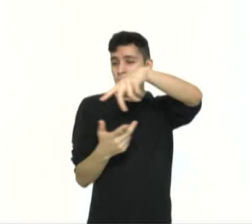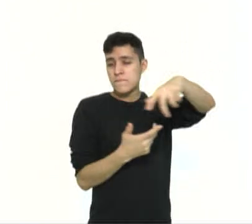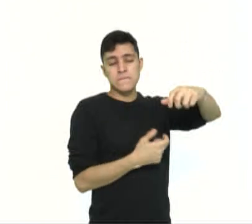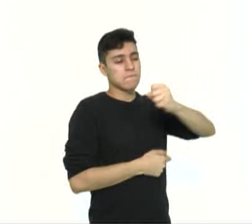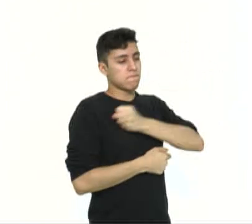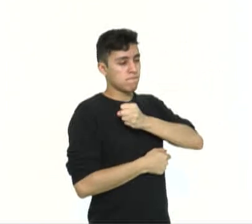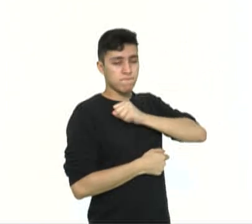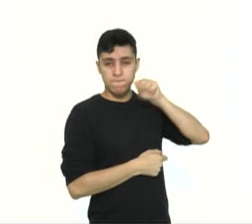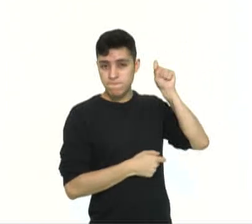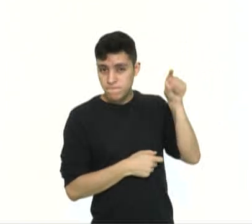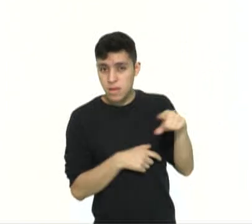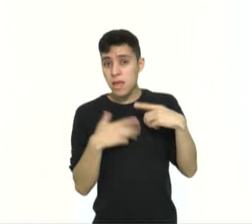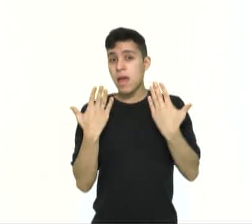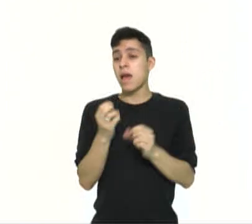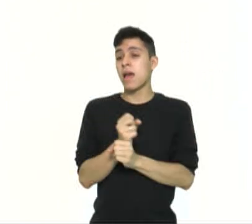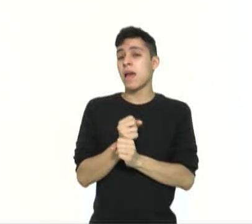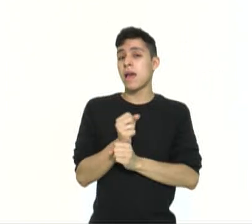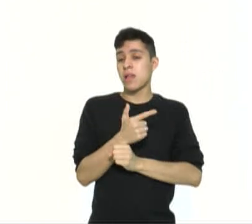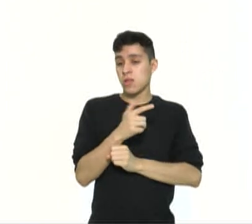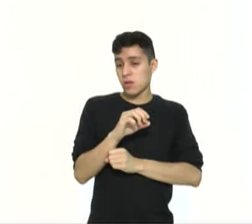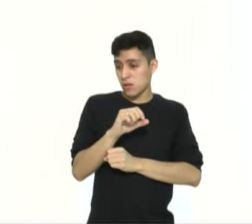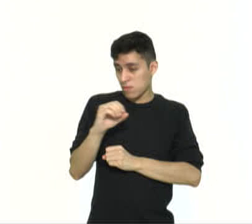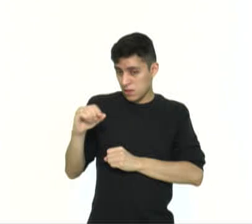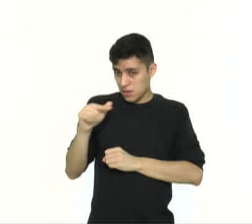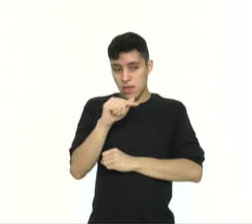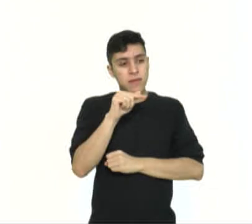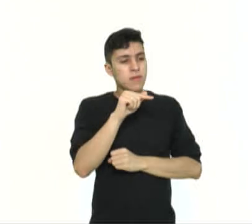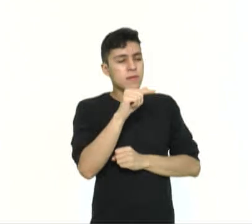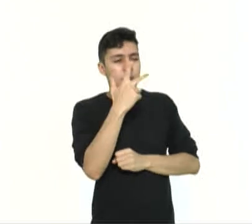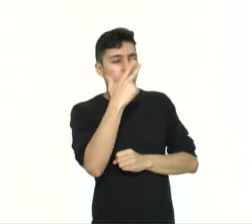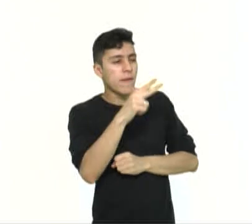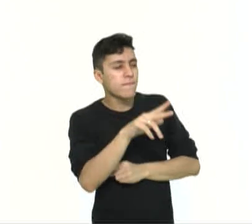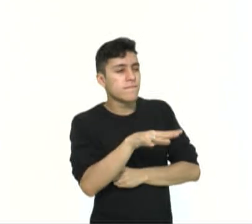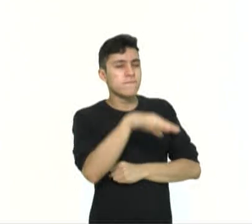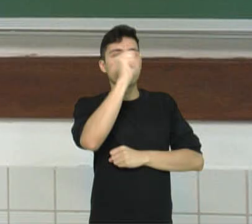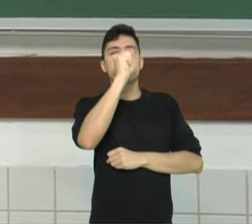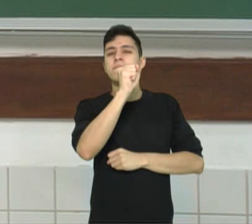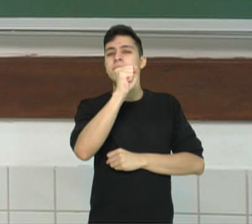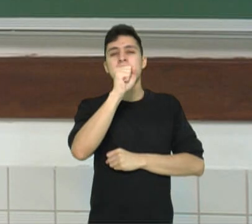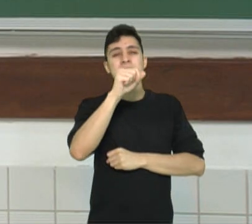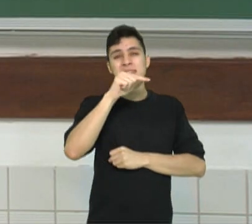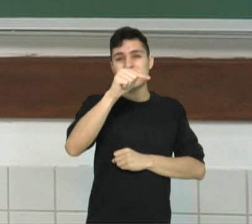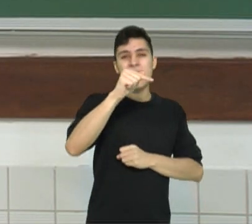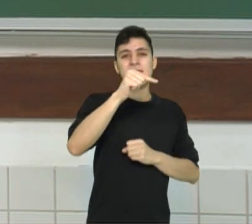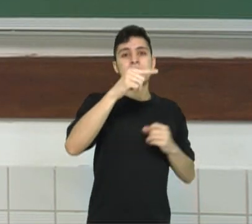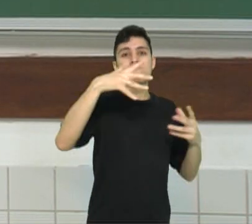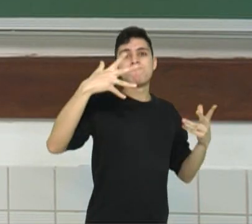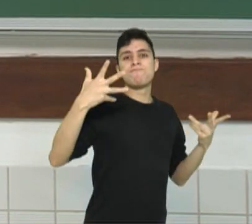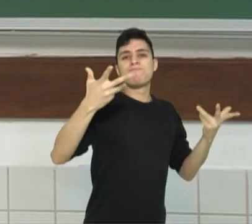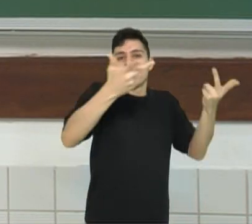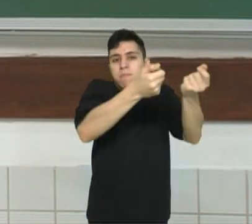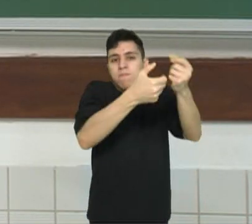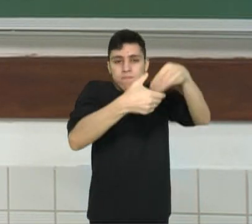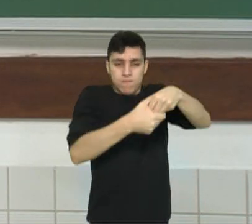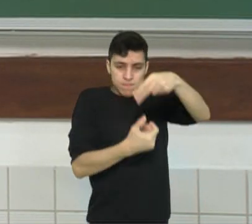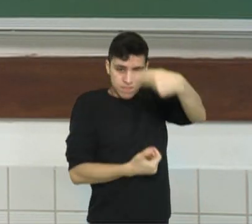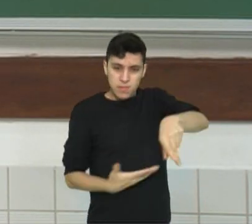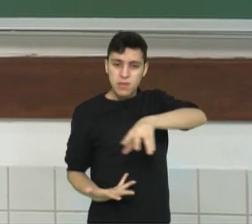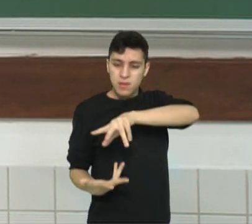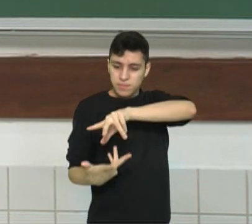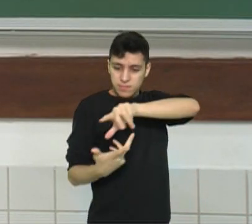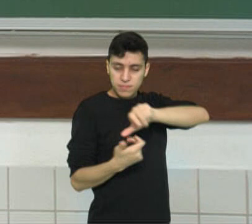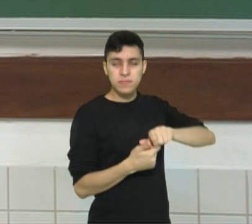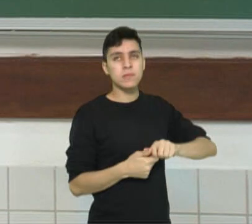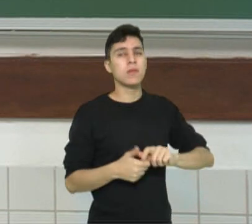em 2007, ela foi eleita como uma das 7 maravilhas do nosso mundo, né? E que